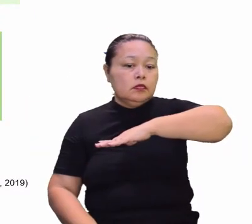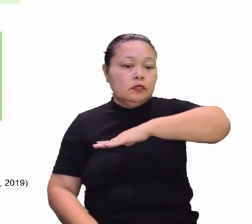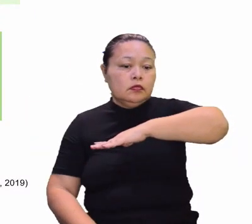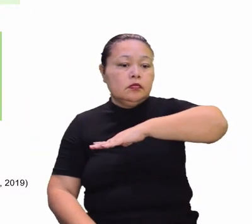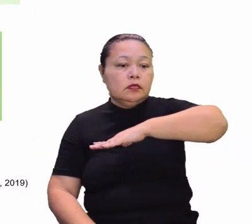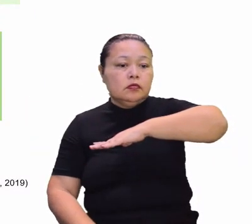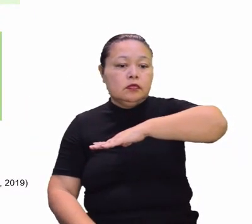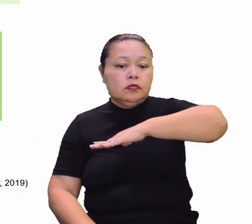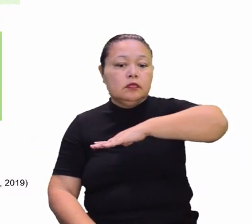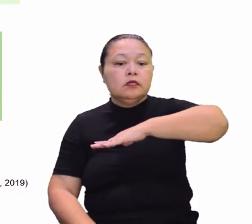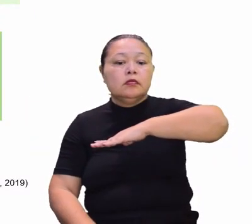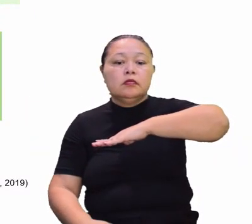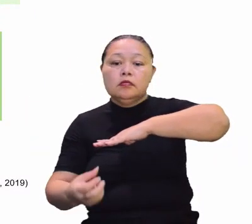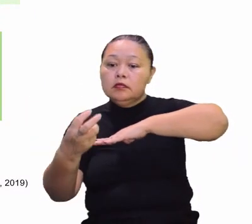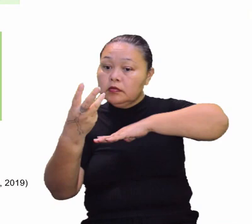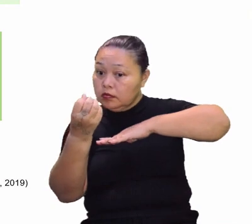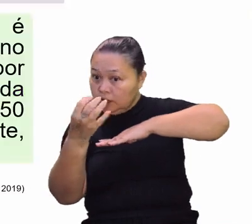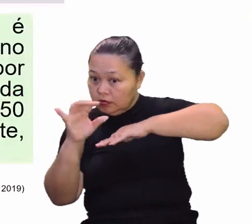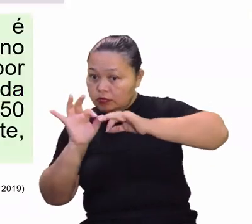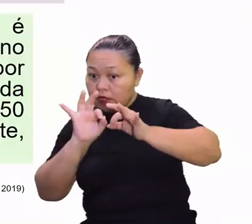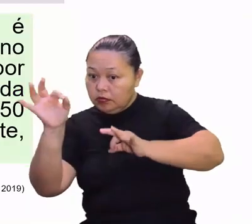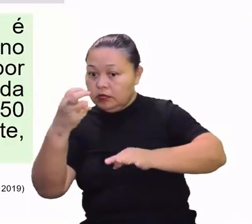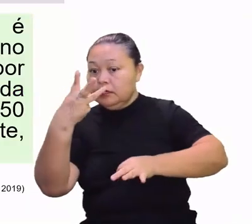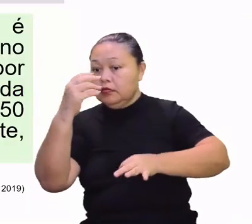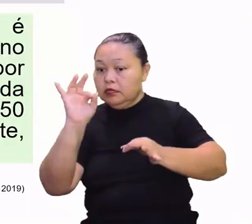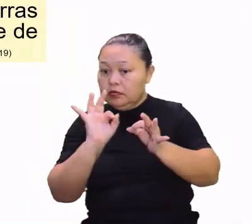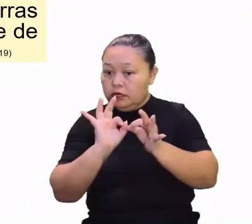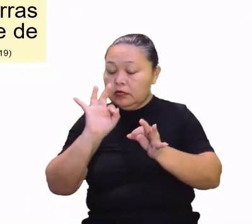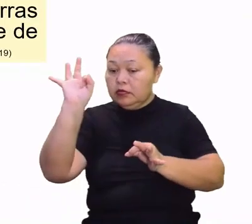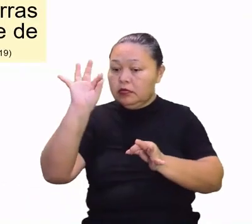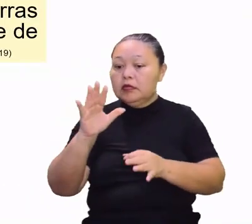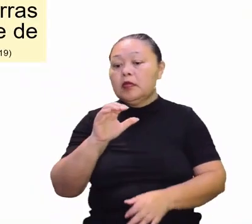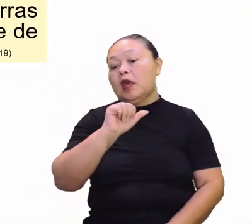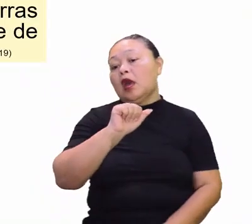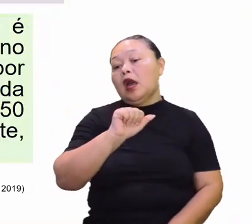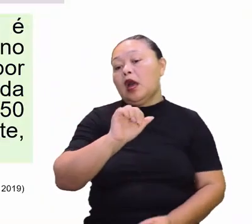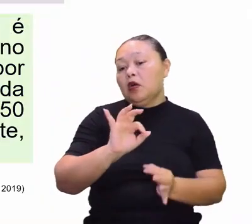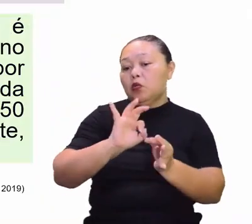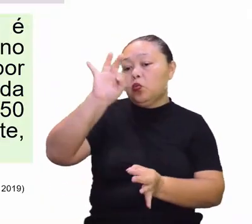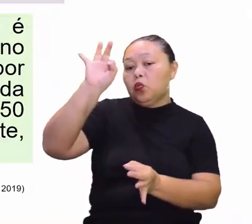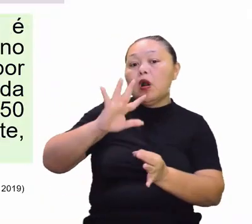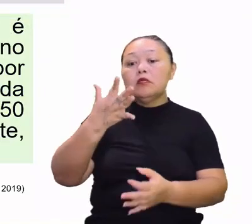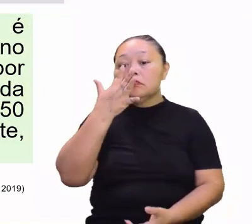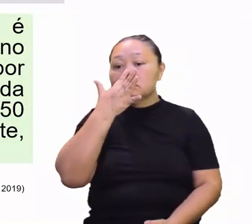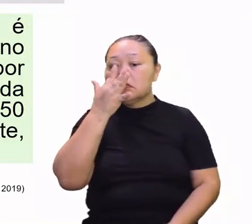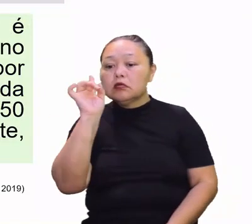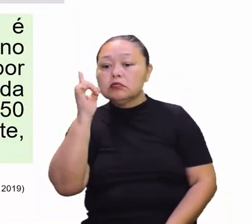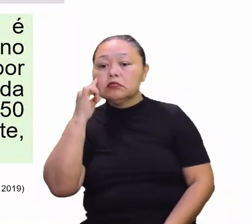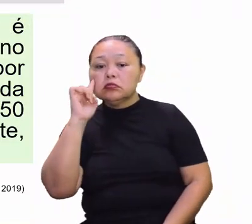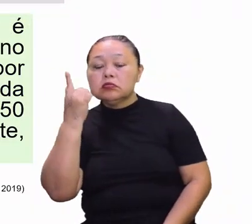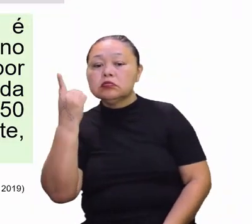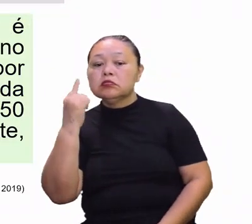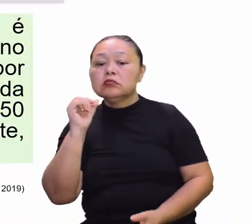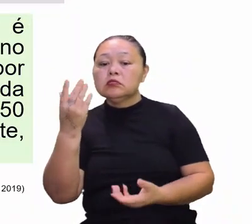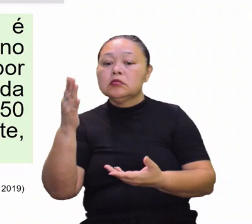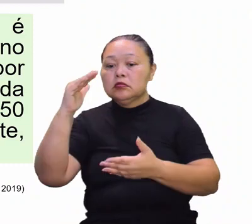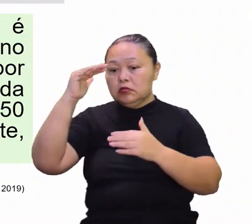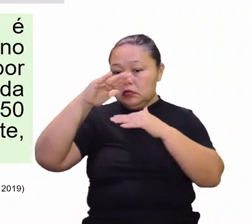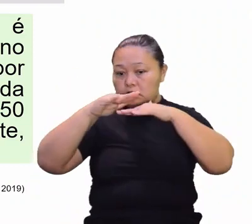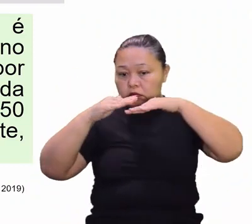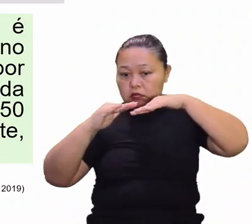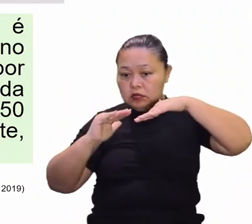Ah, altitude 60 metros, altitude 30 metros, e aí sim a gente consegue evidenciar aquilo que falamos há pouco sobre